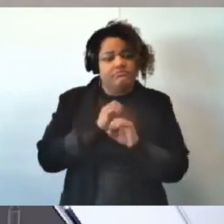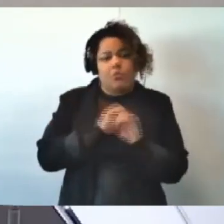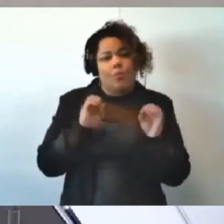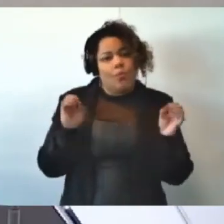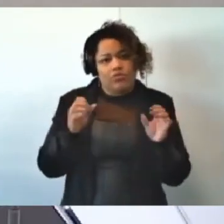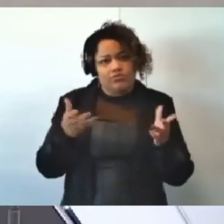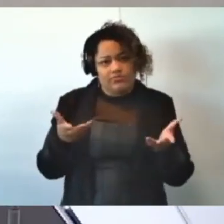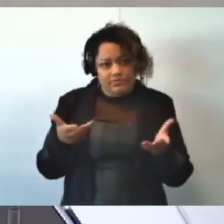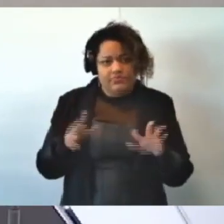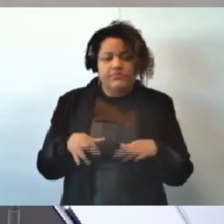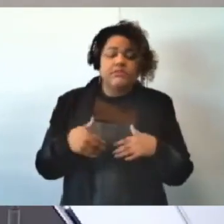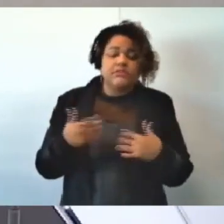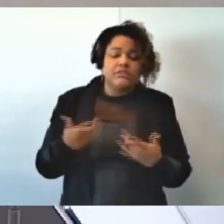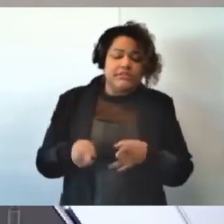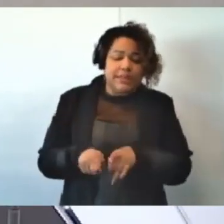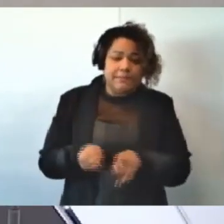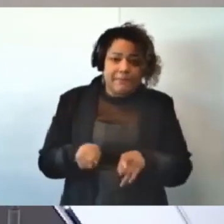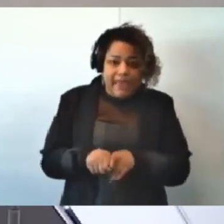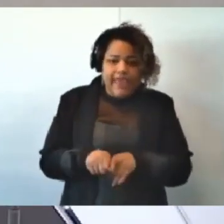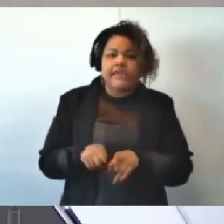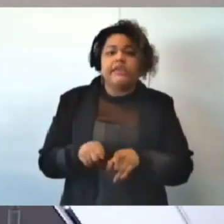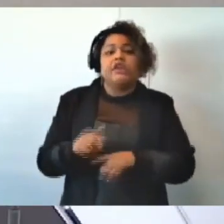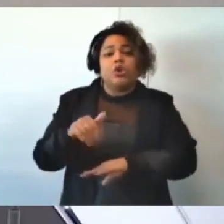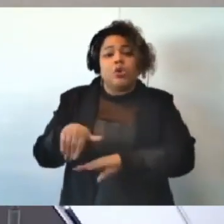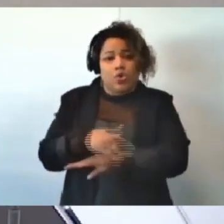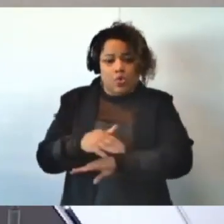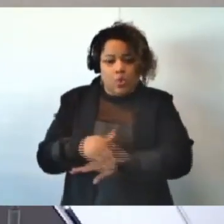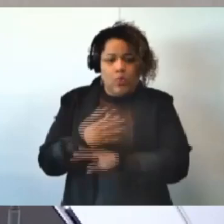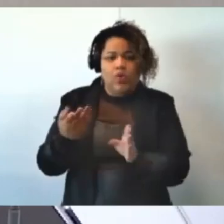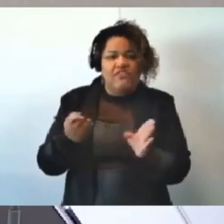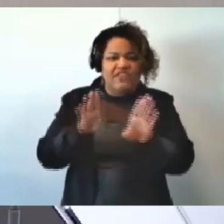fechamento das ruas foi feito de forma, assim,